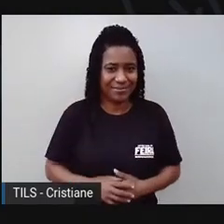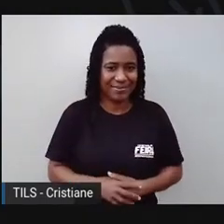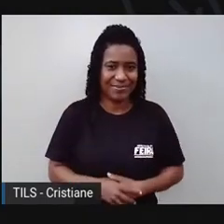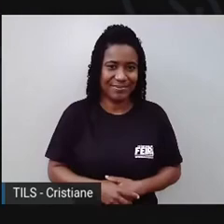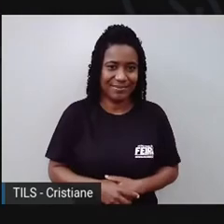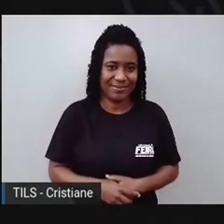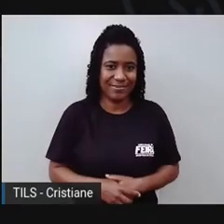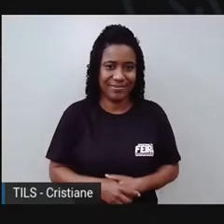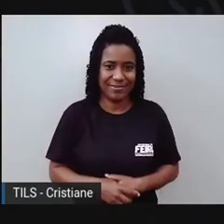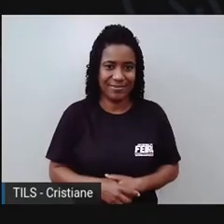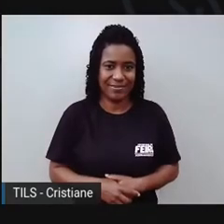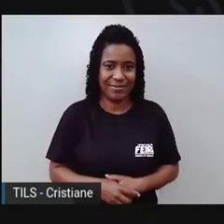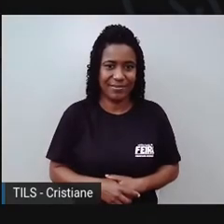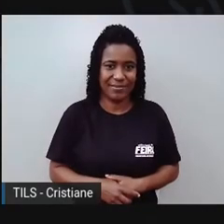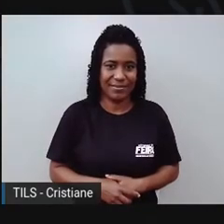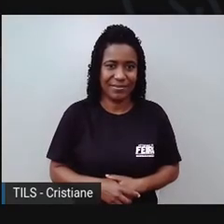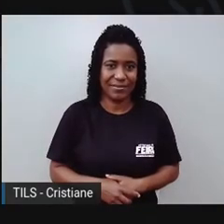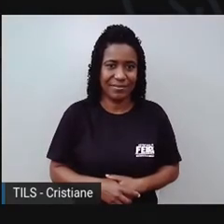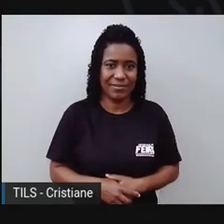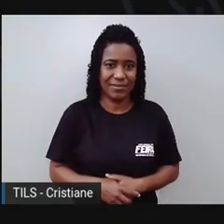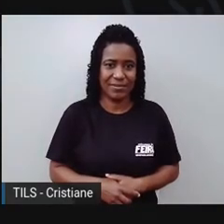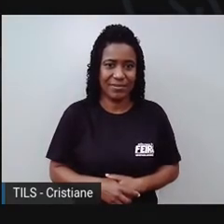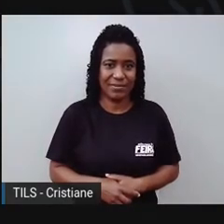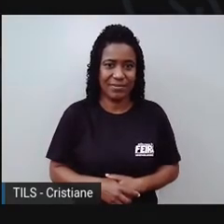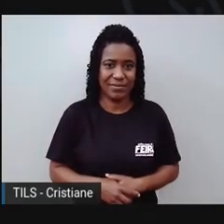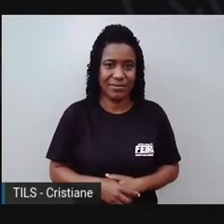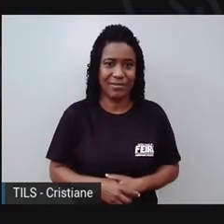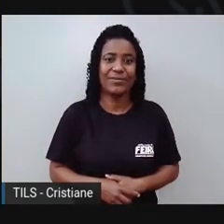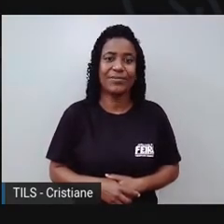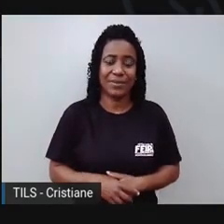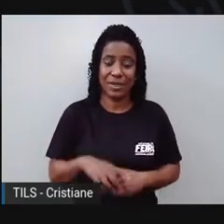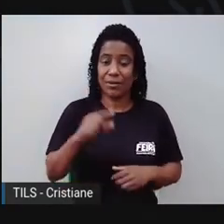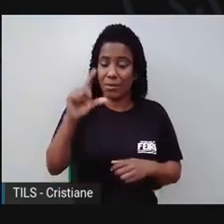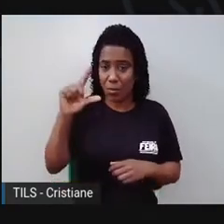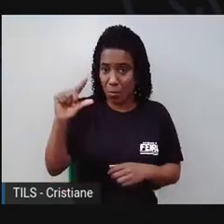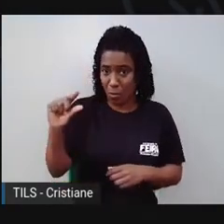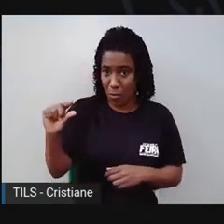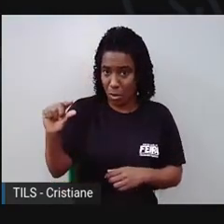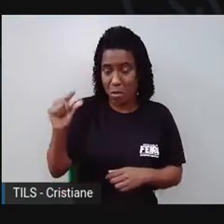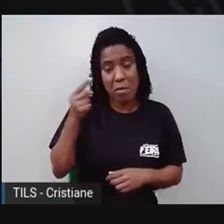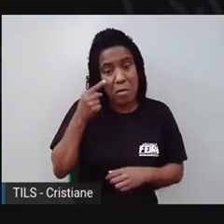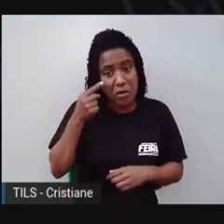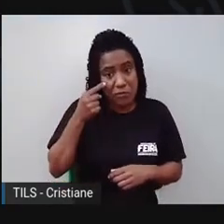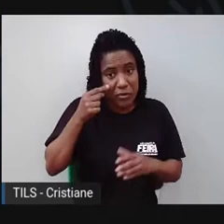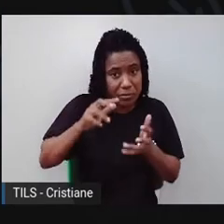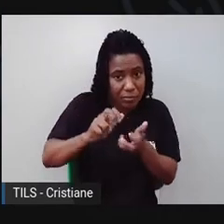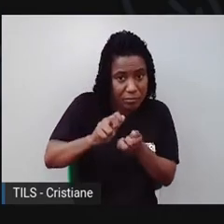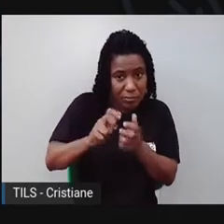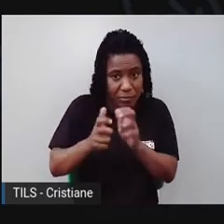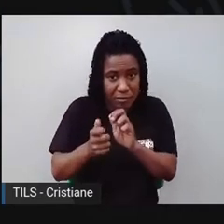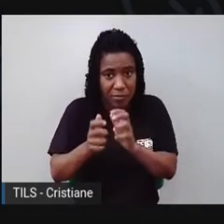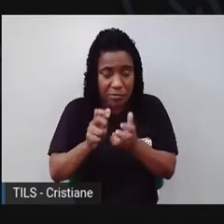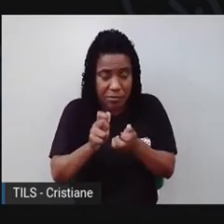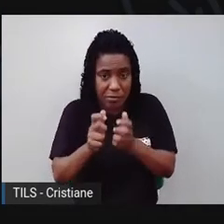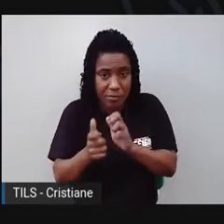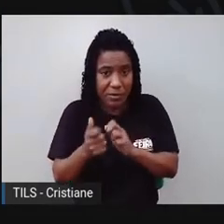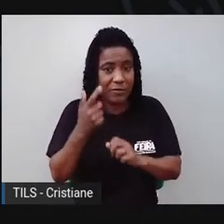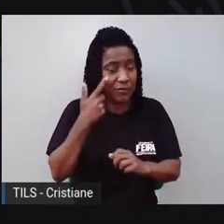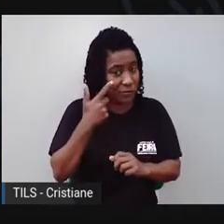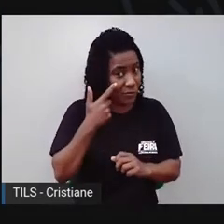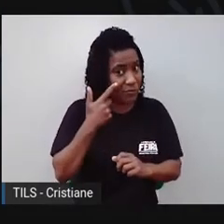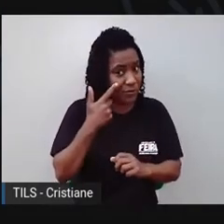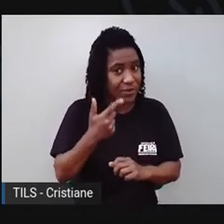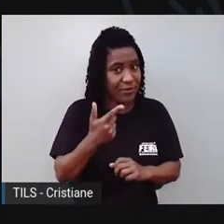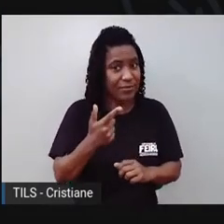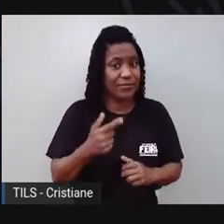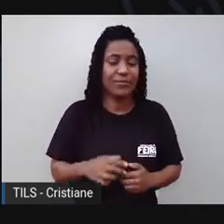Eu sempre deixo um pouquinho, porque às vezes, né, precisa ou mais ou menos. Mas aí,